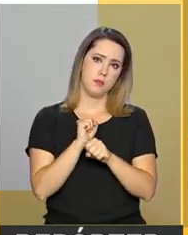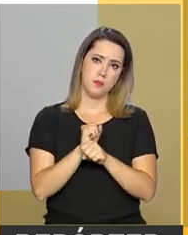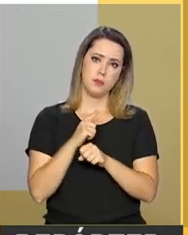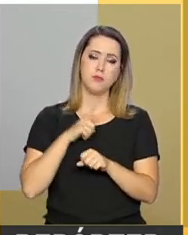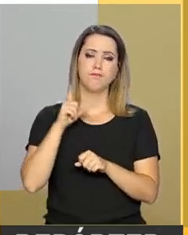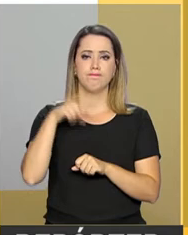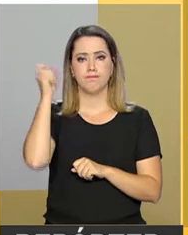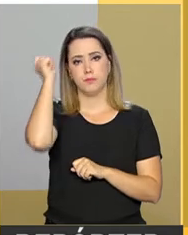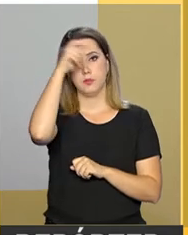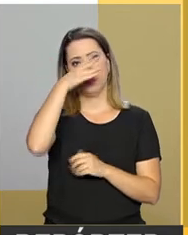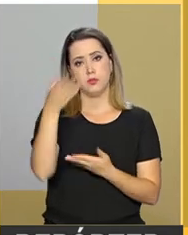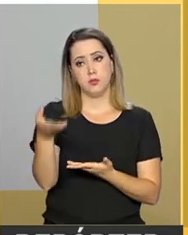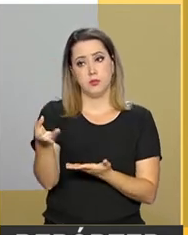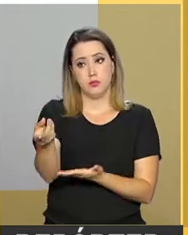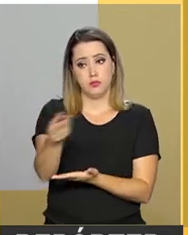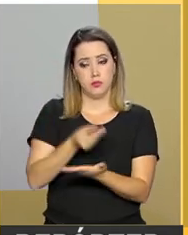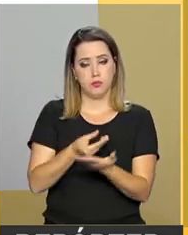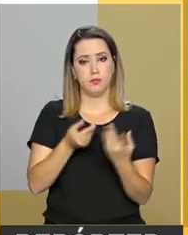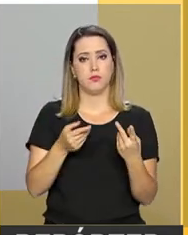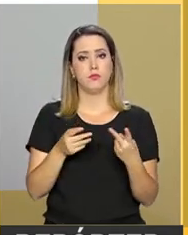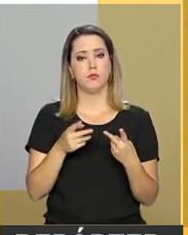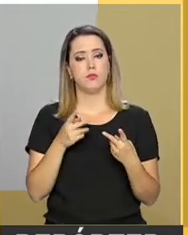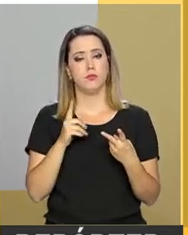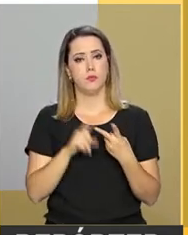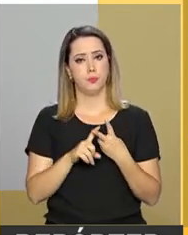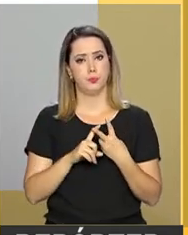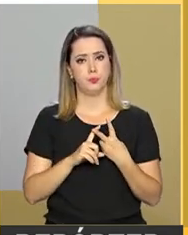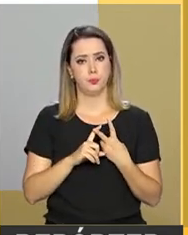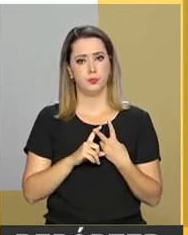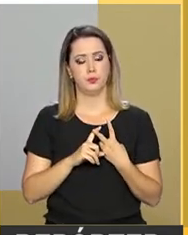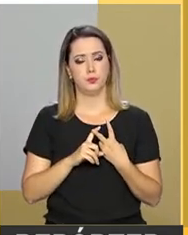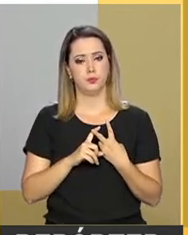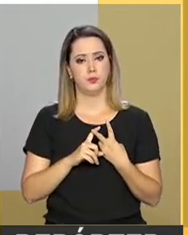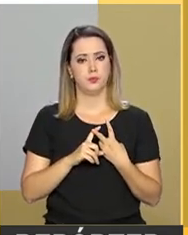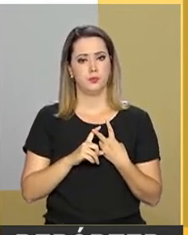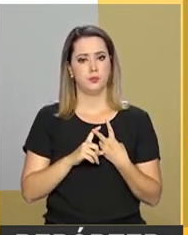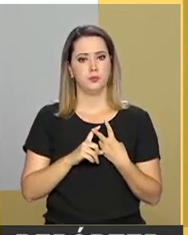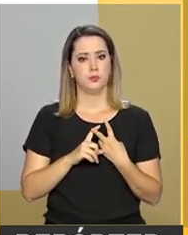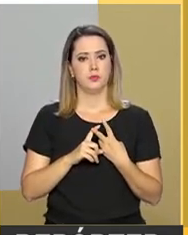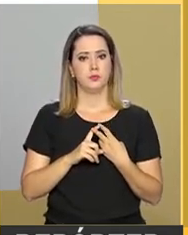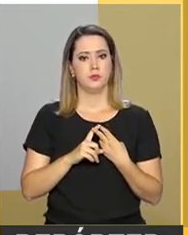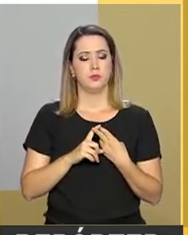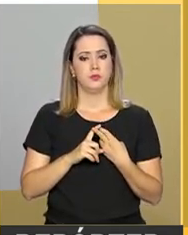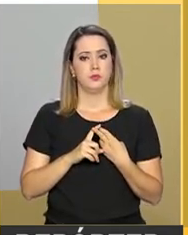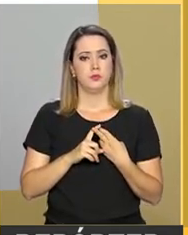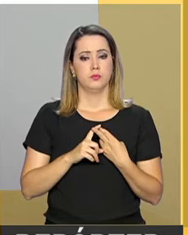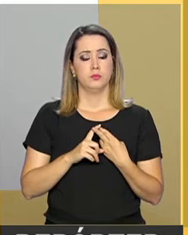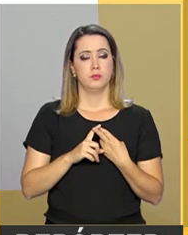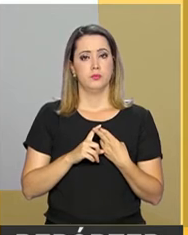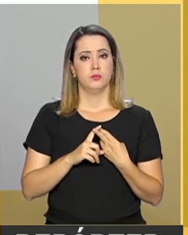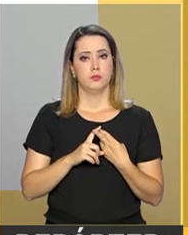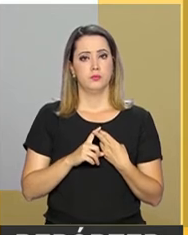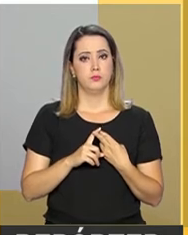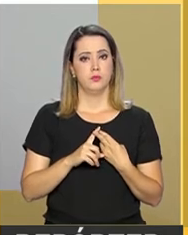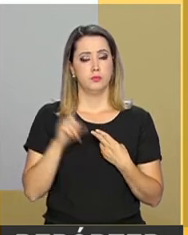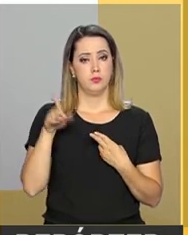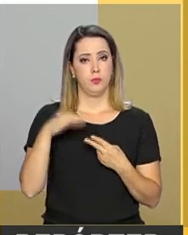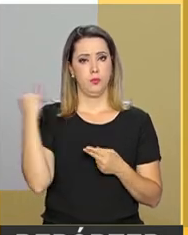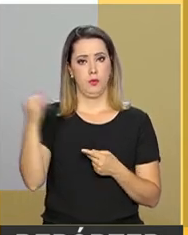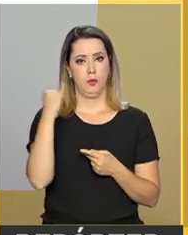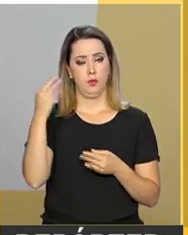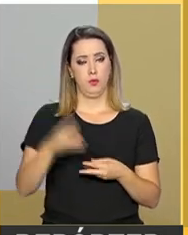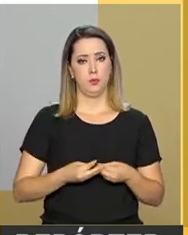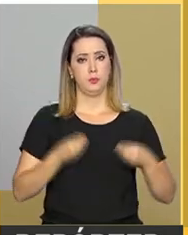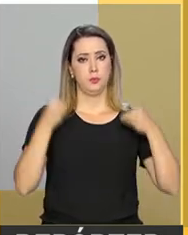muito difícil recebimento, em primeiro lugar. Segundo lugar, é muito importante que se